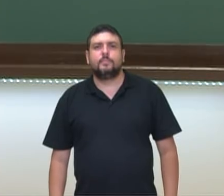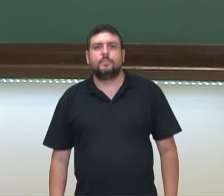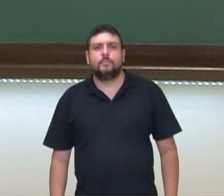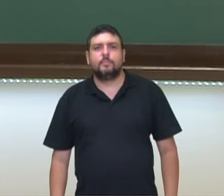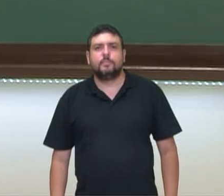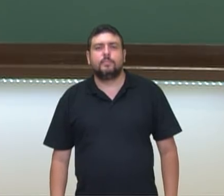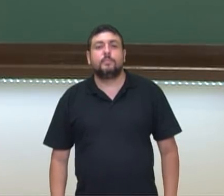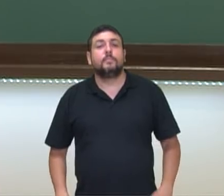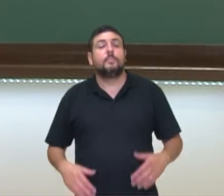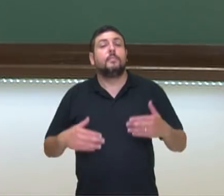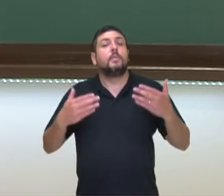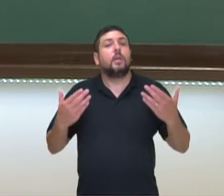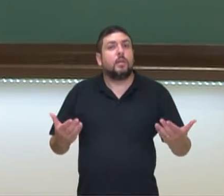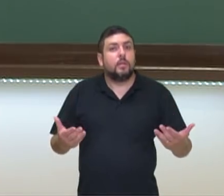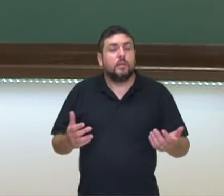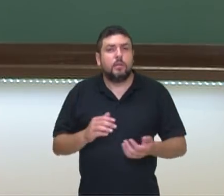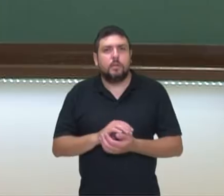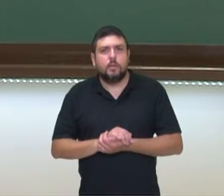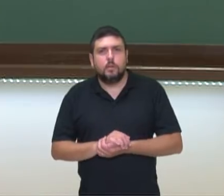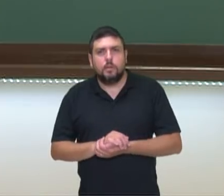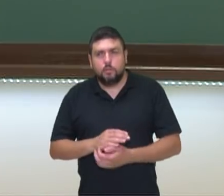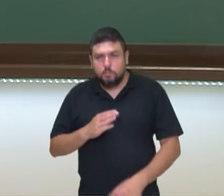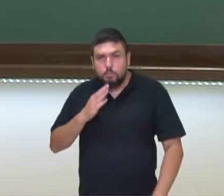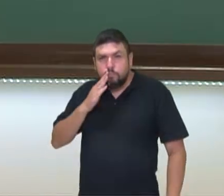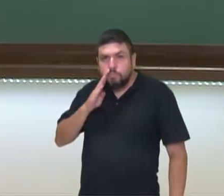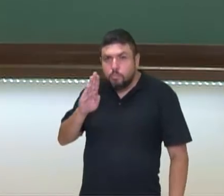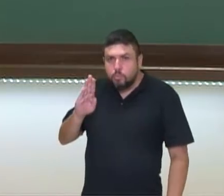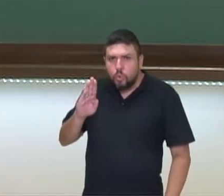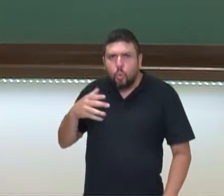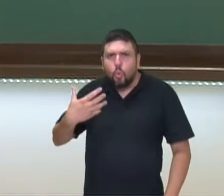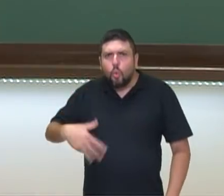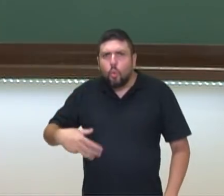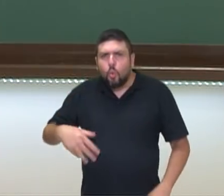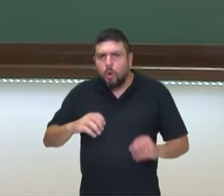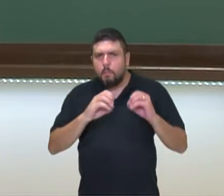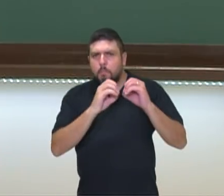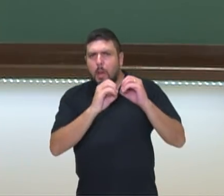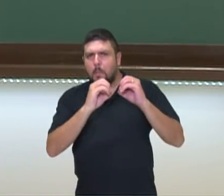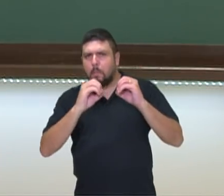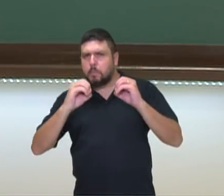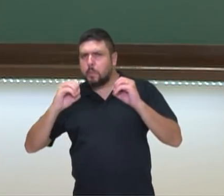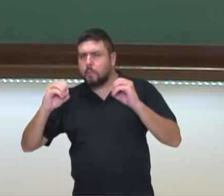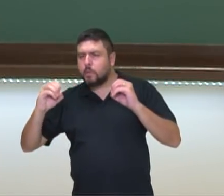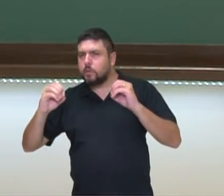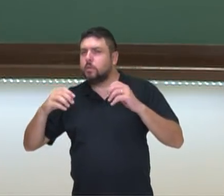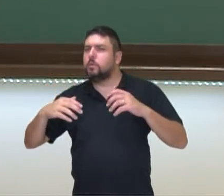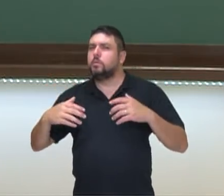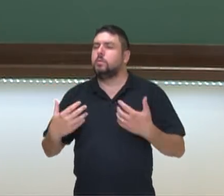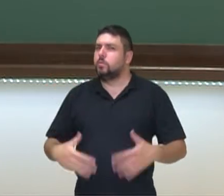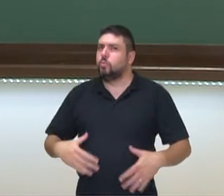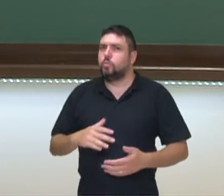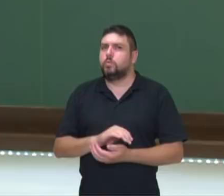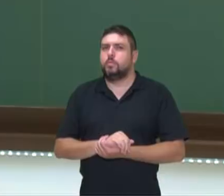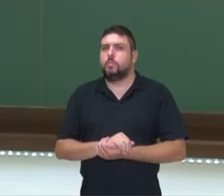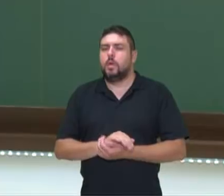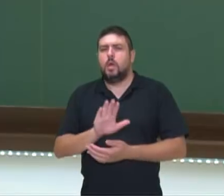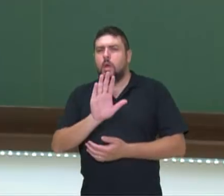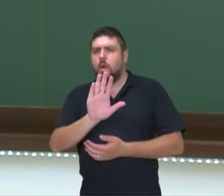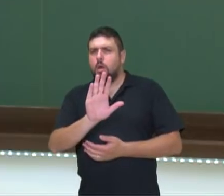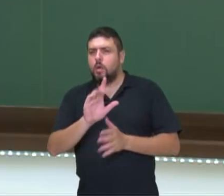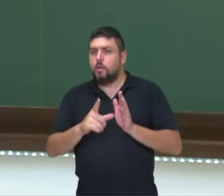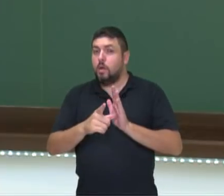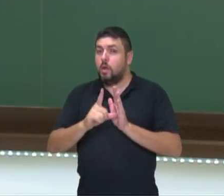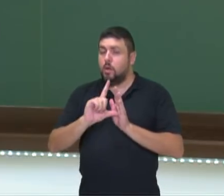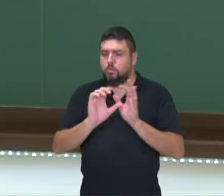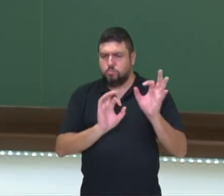E aí? Bilhões é bastante zero, né? Vamos ver como é que ficaria esse número? Olha lá, antes a gente vai organizar